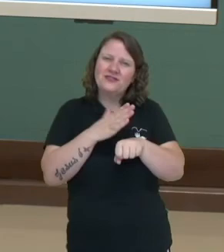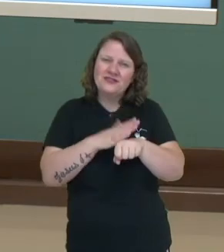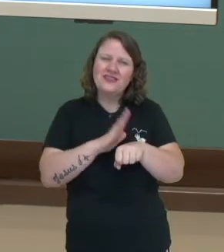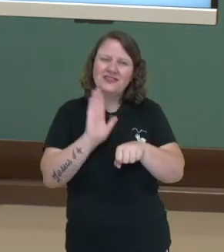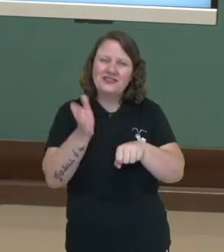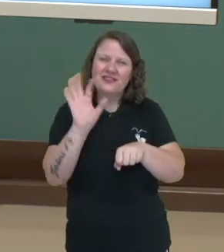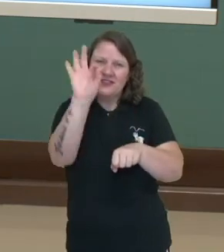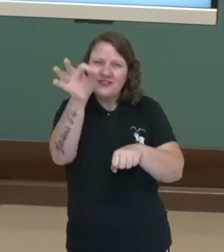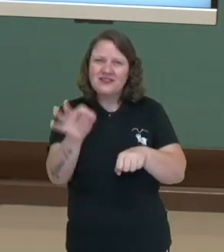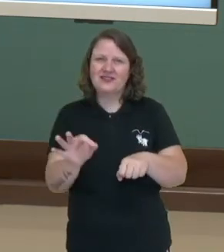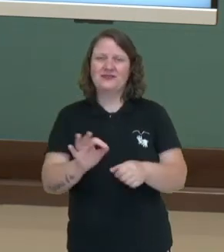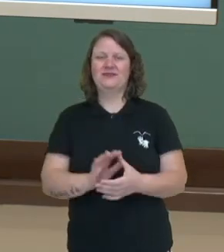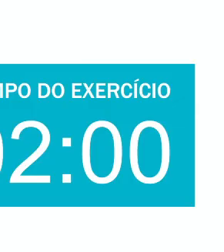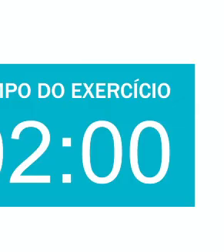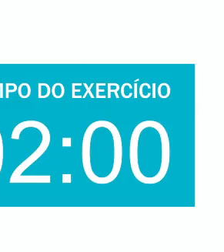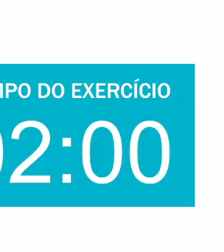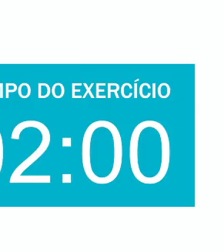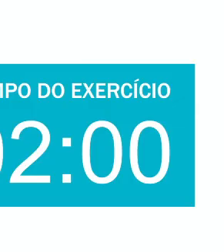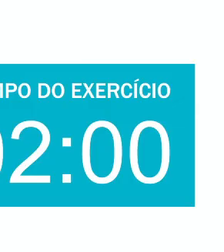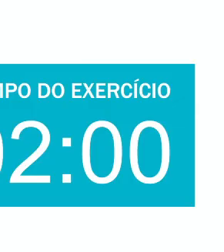responda.